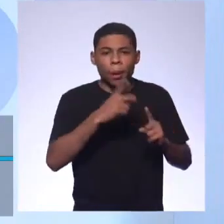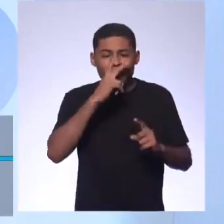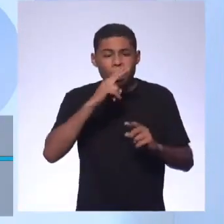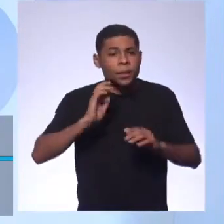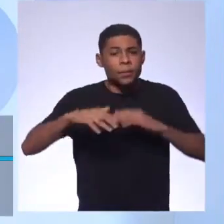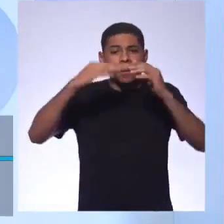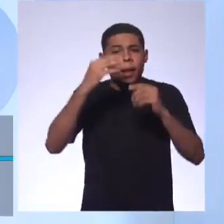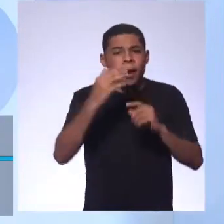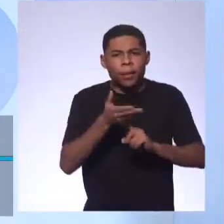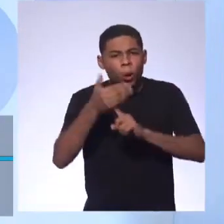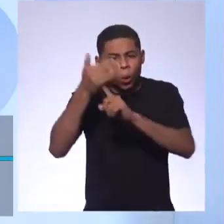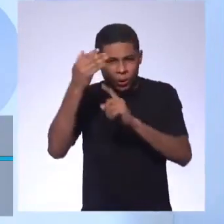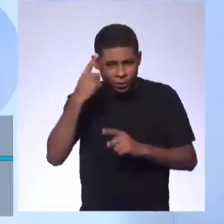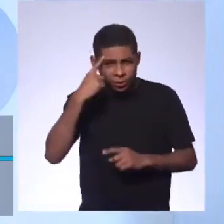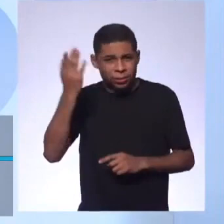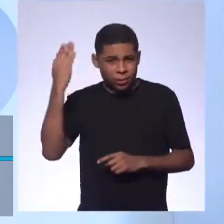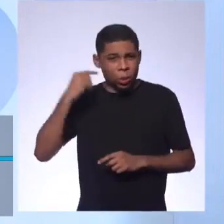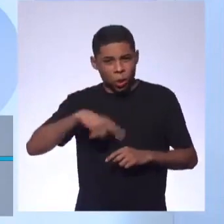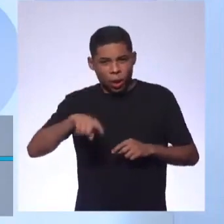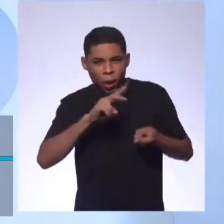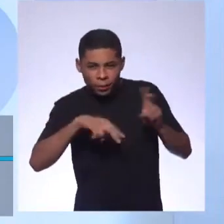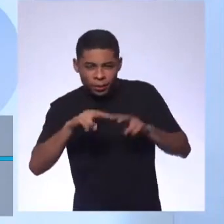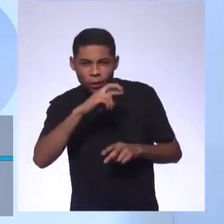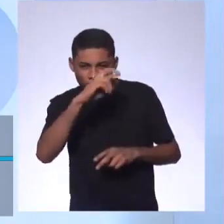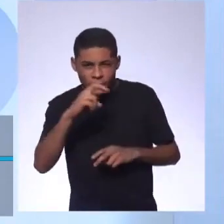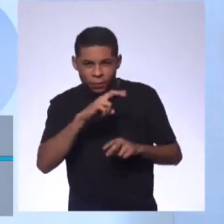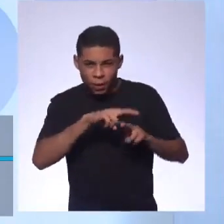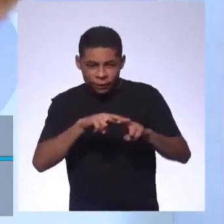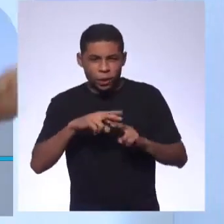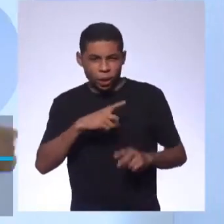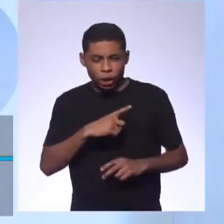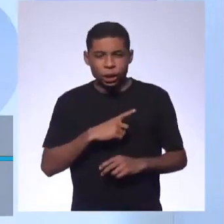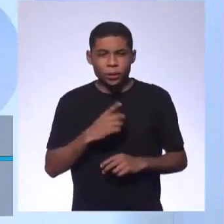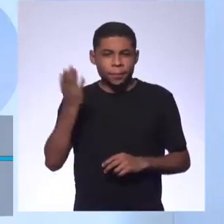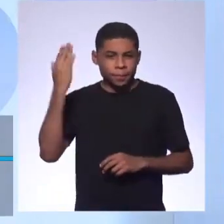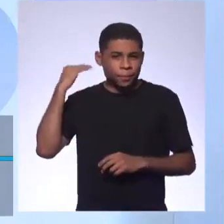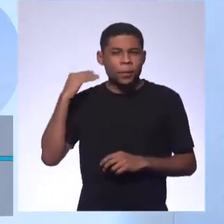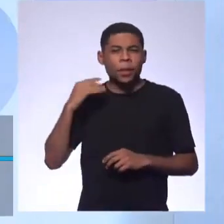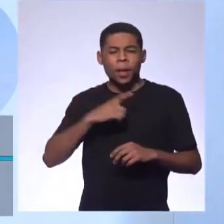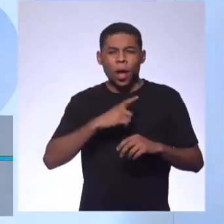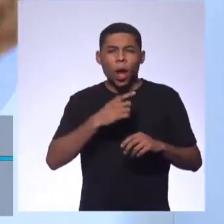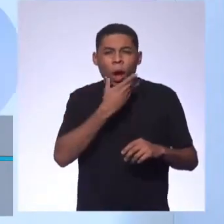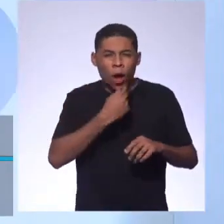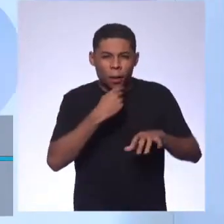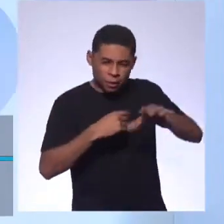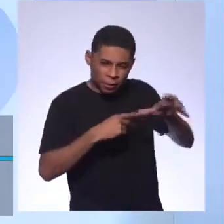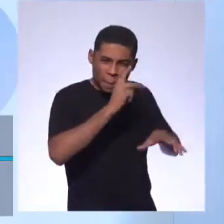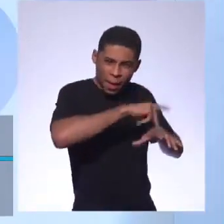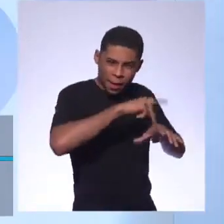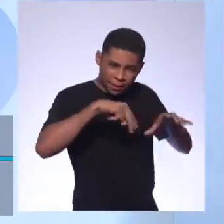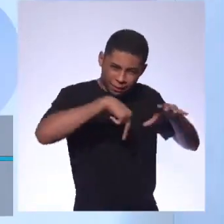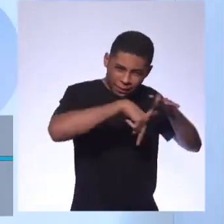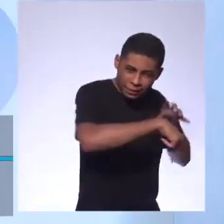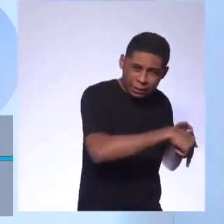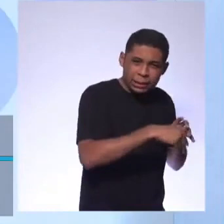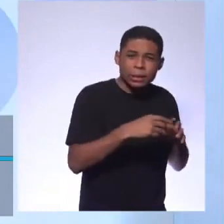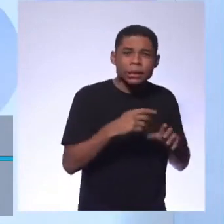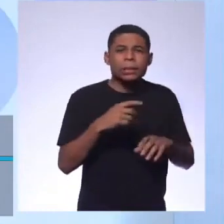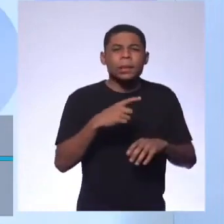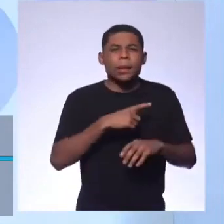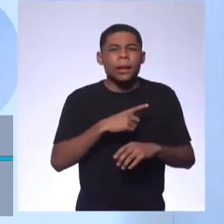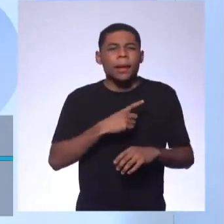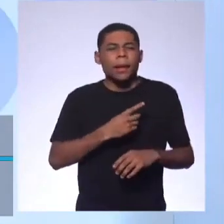desenvolvimentos tecnológicos. E nós estávamos observando, né? Desde os homens das cavernas, passando pela Idade Média, até o